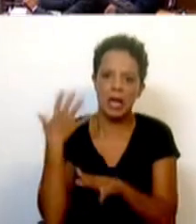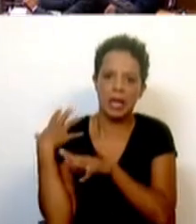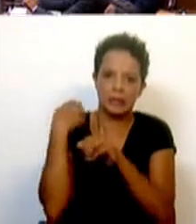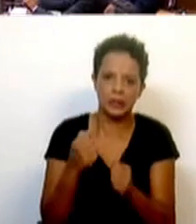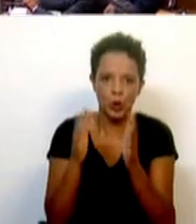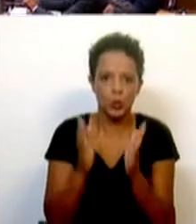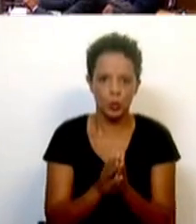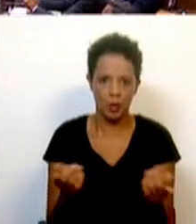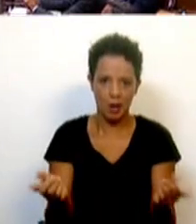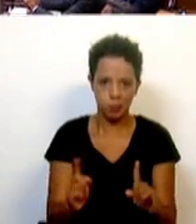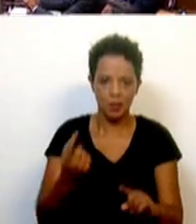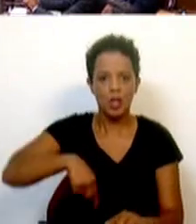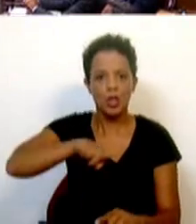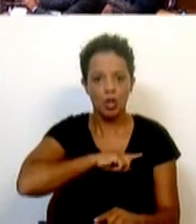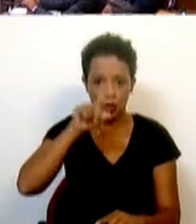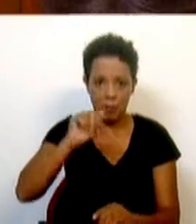Foi por isso que